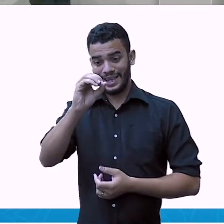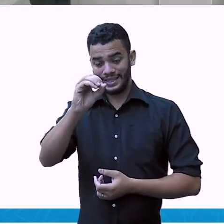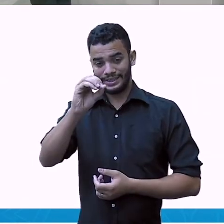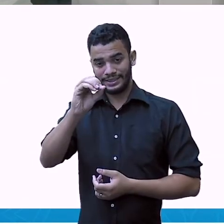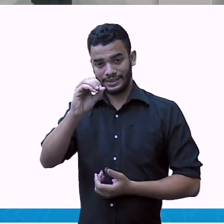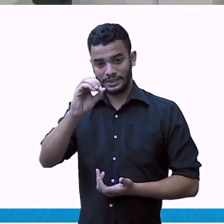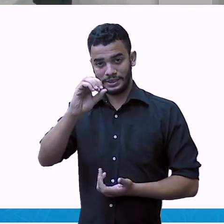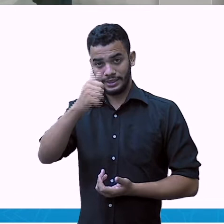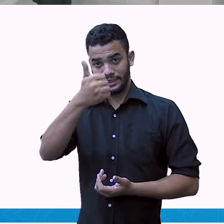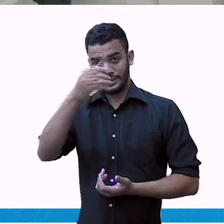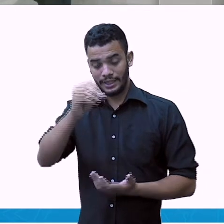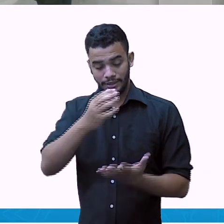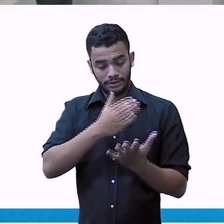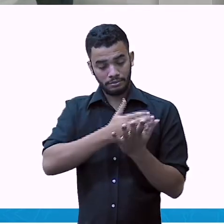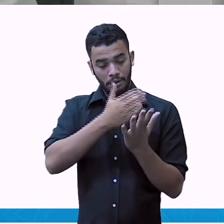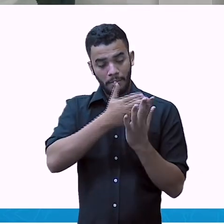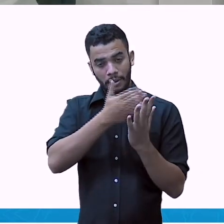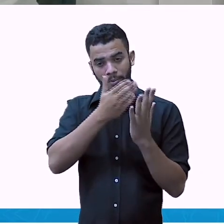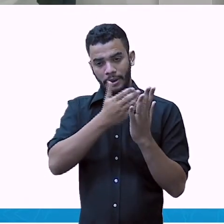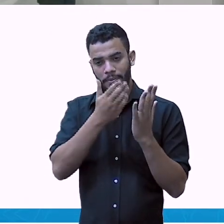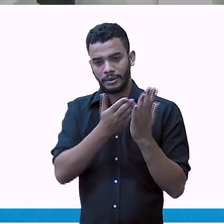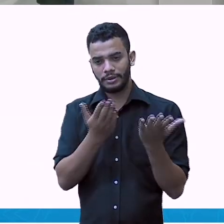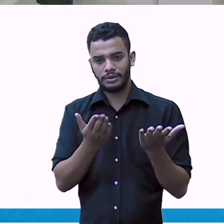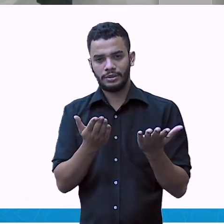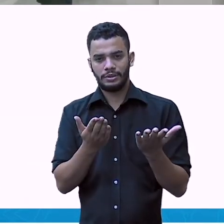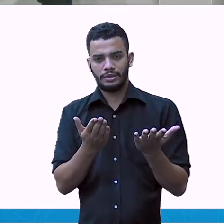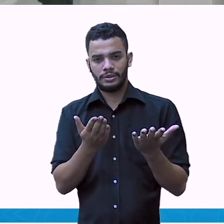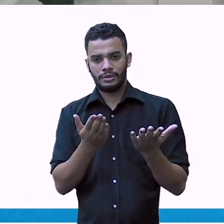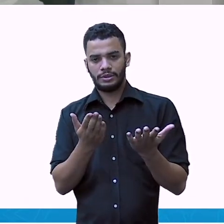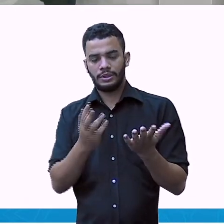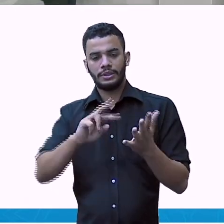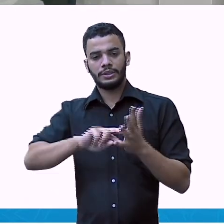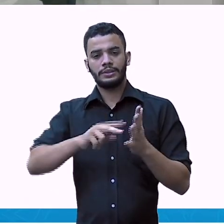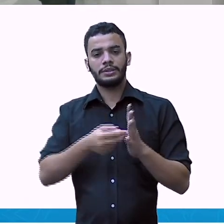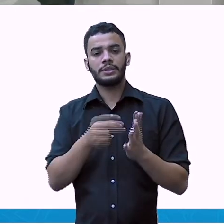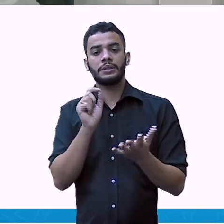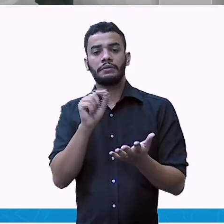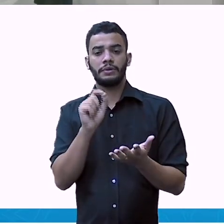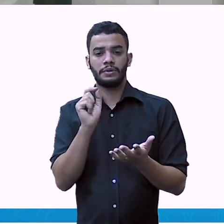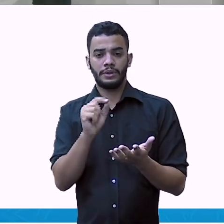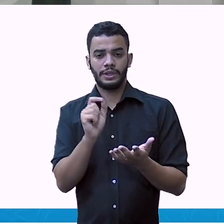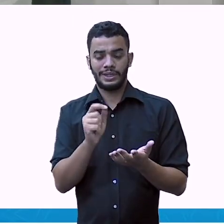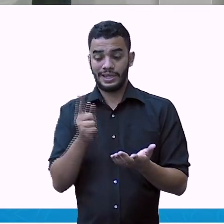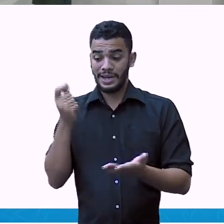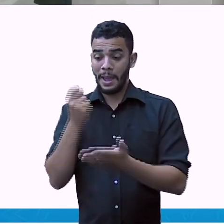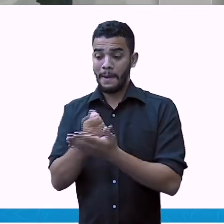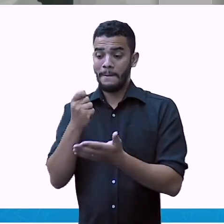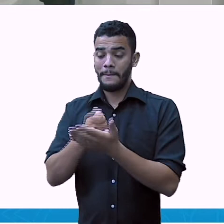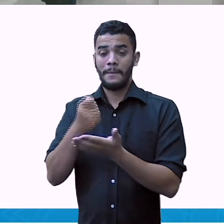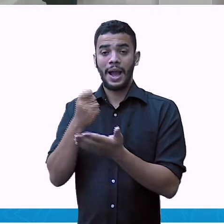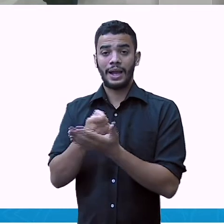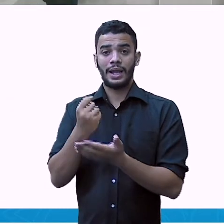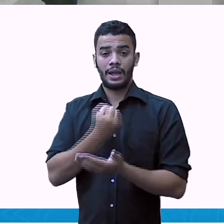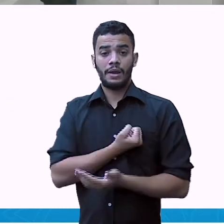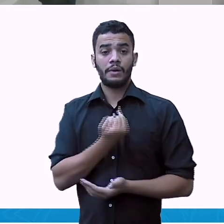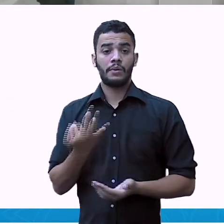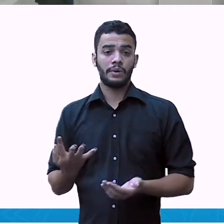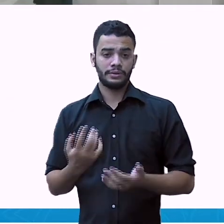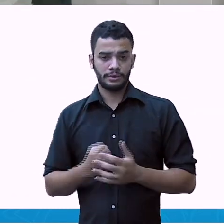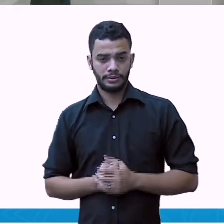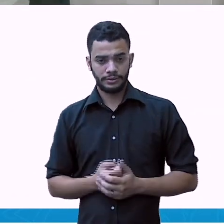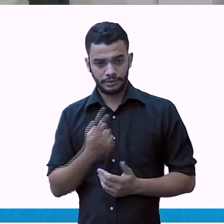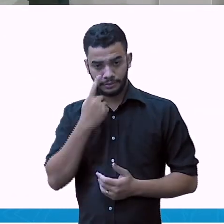o valor dessa prestação. Eu não preciso calcular a prestação. É 10 vezes de R$ 117,90 ou 10 vezes